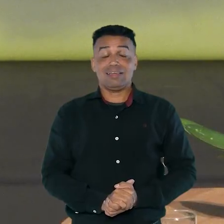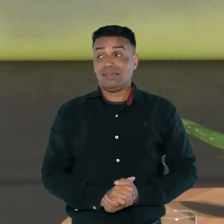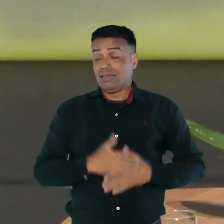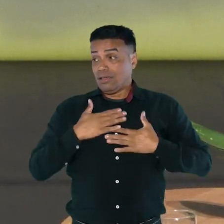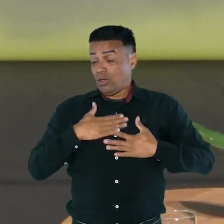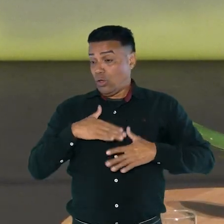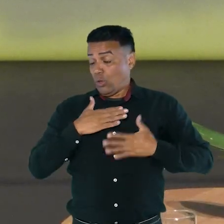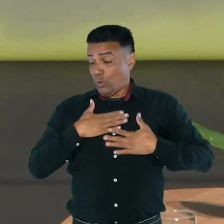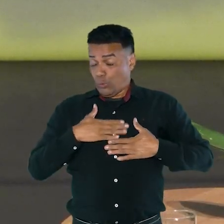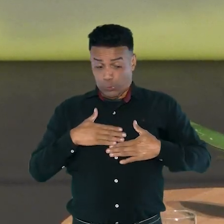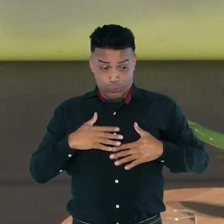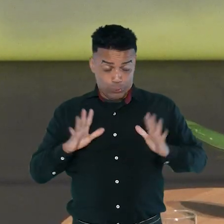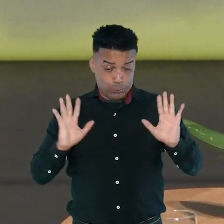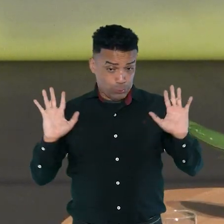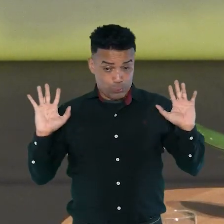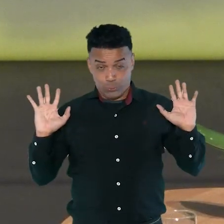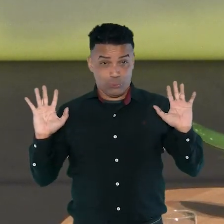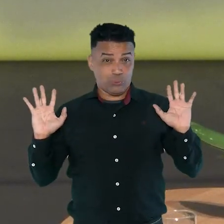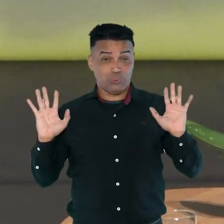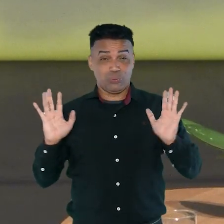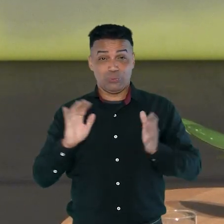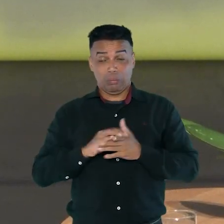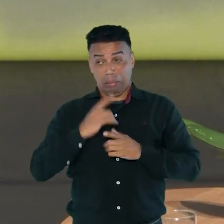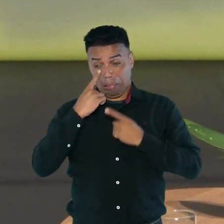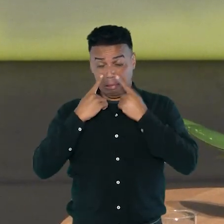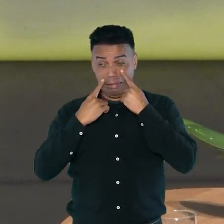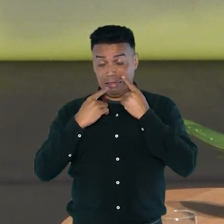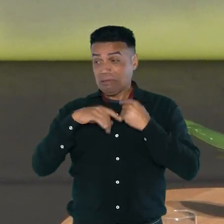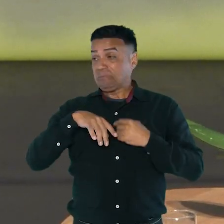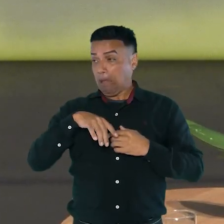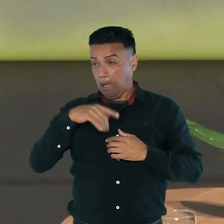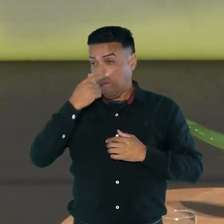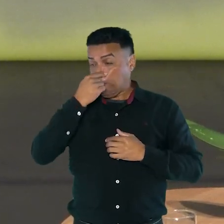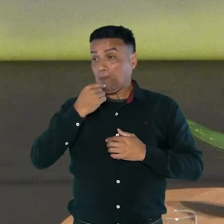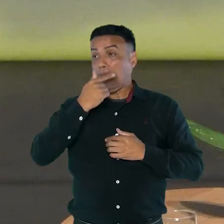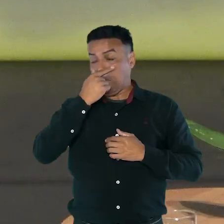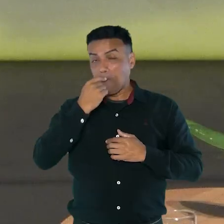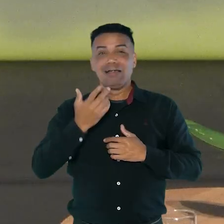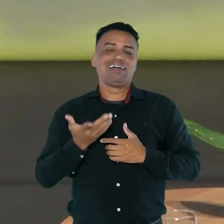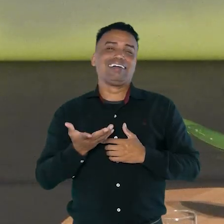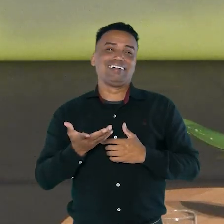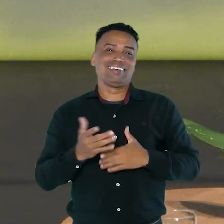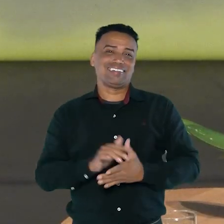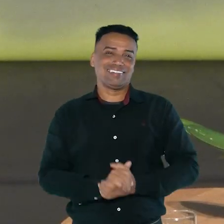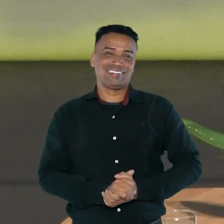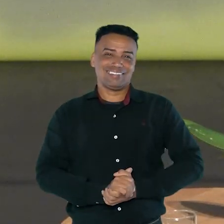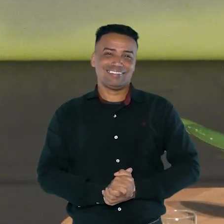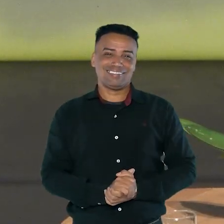Deixa eu me recompor aqui, pelo amor de Deus. Ficar fungando no microfone é feio.